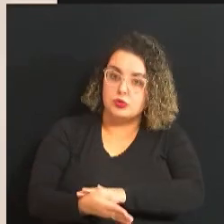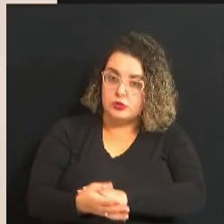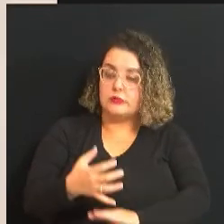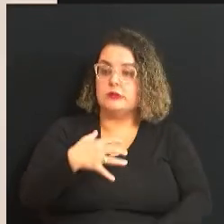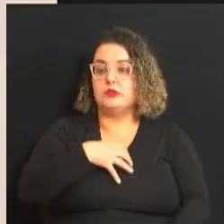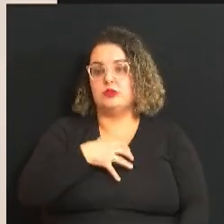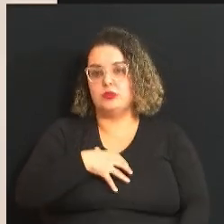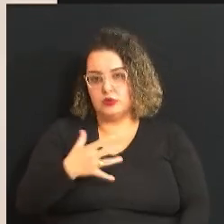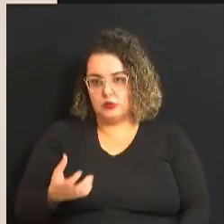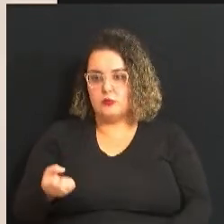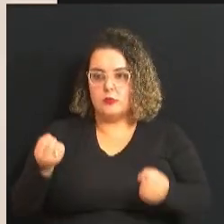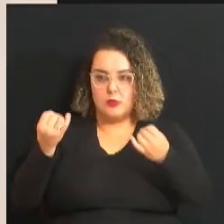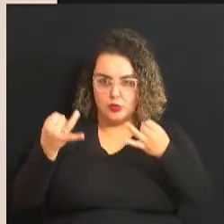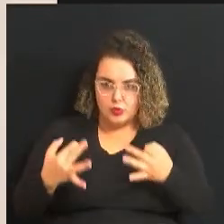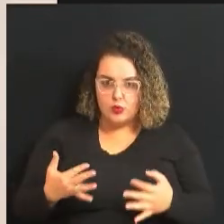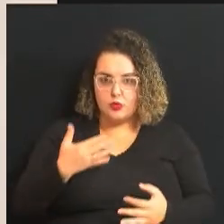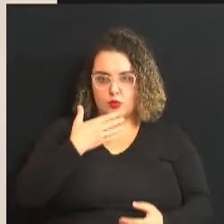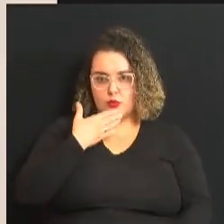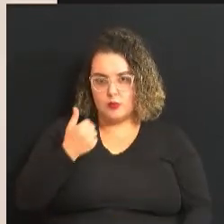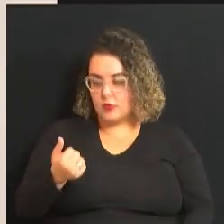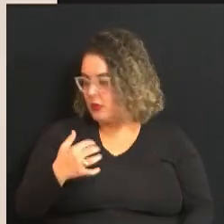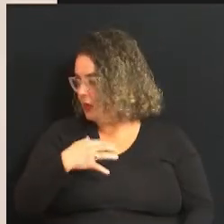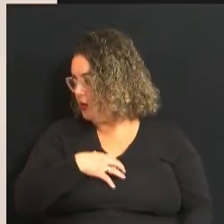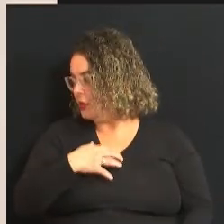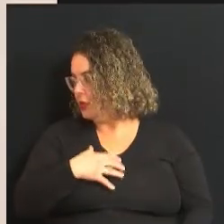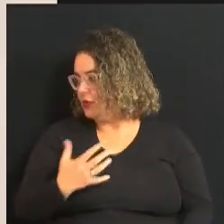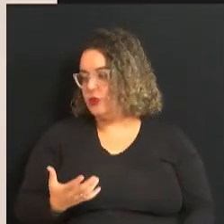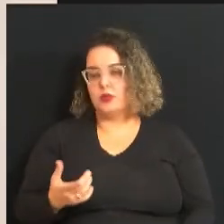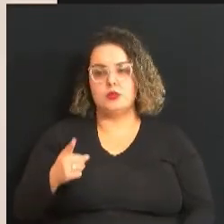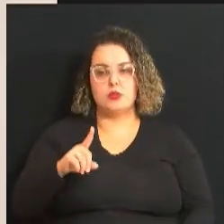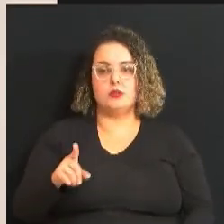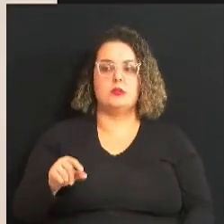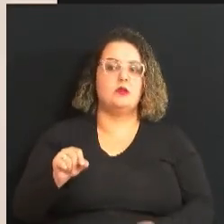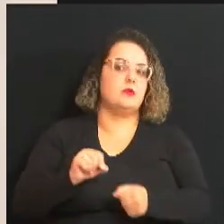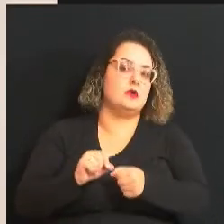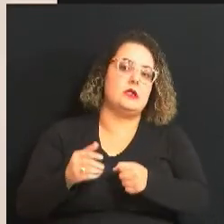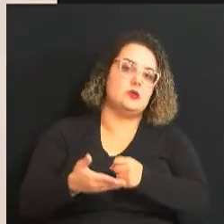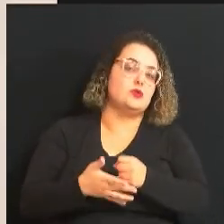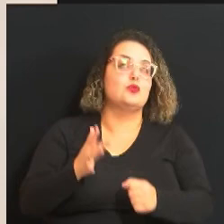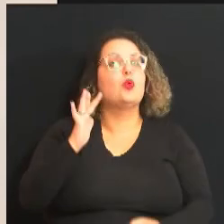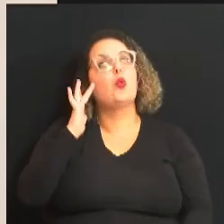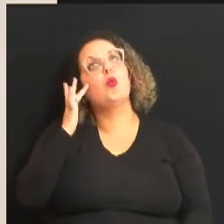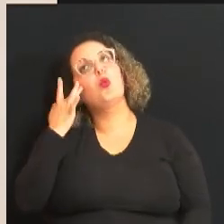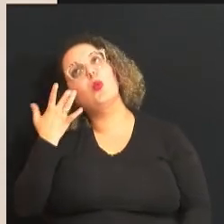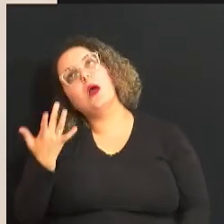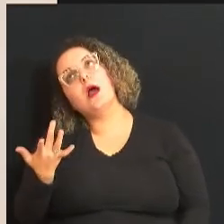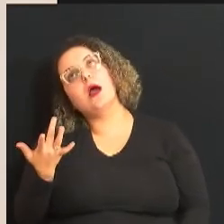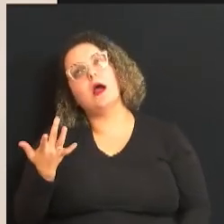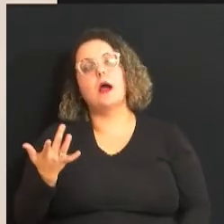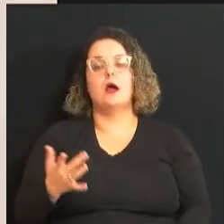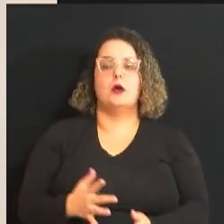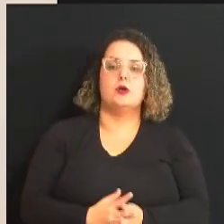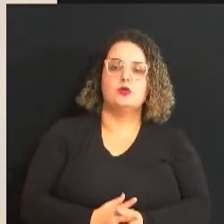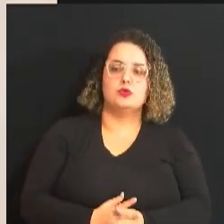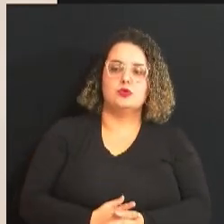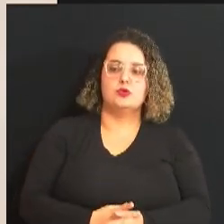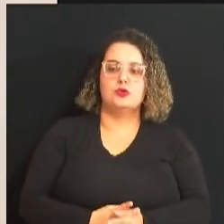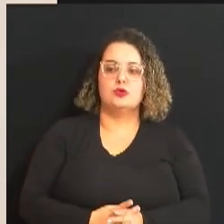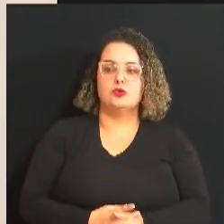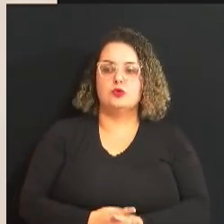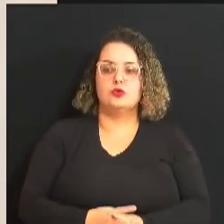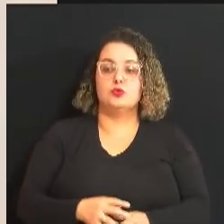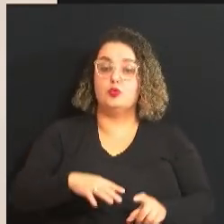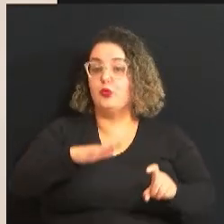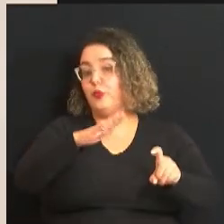te orientar da melhor maneira possível, não fazer baseado num achismo ou num mito